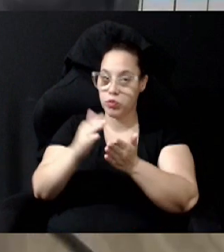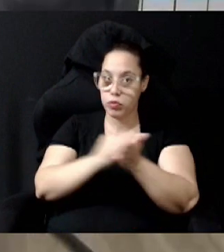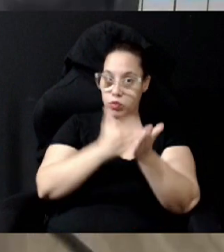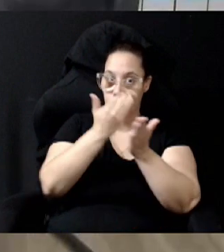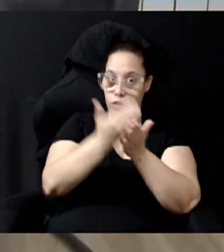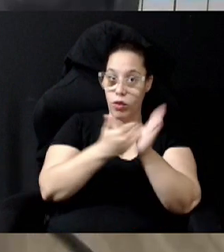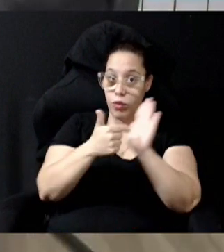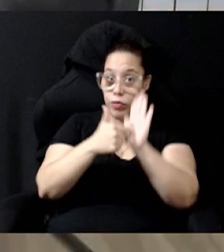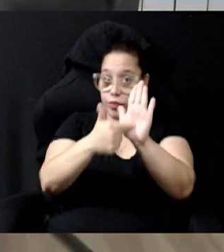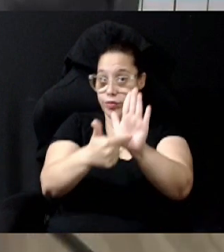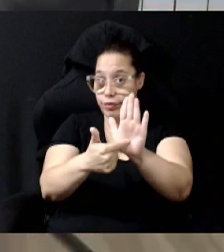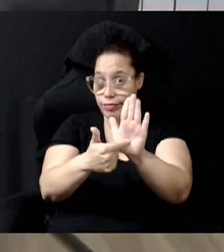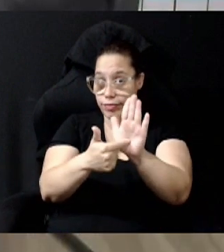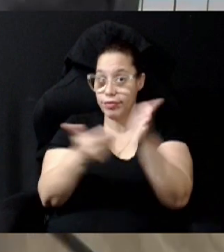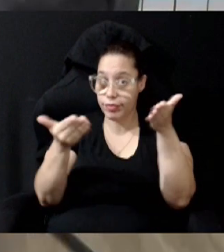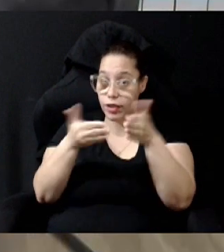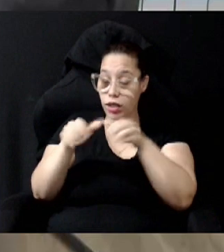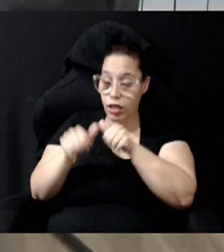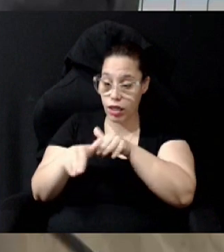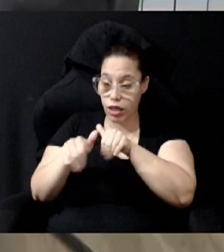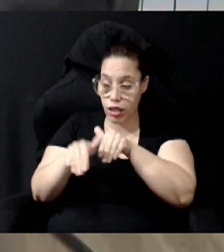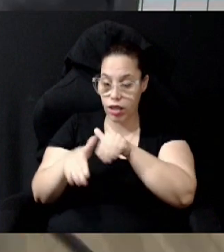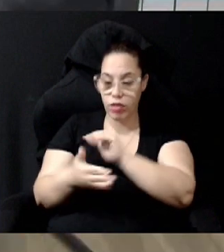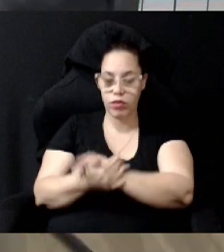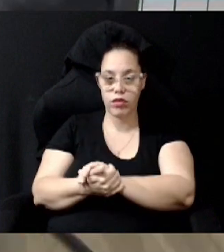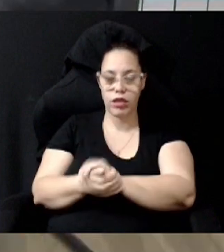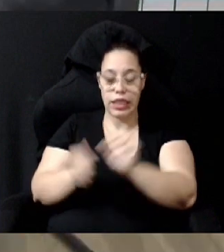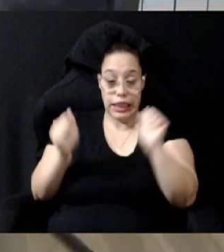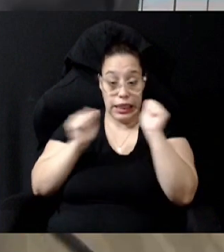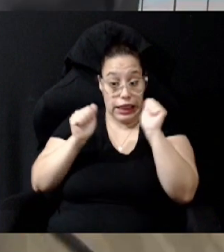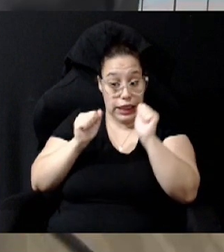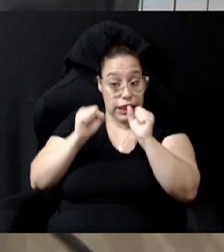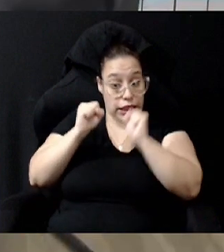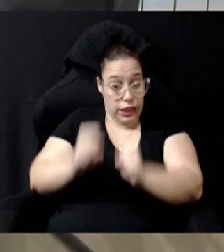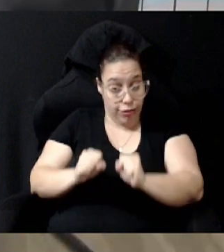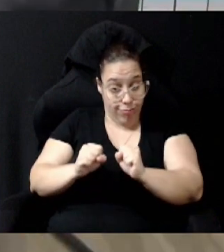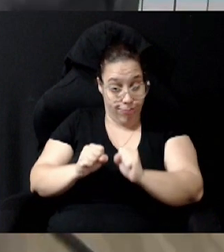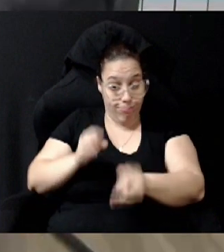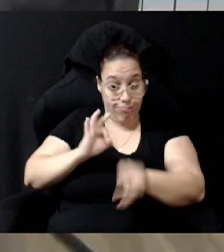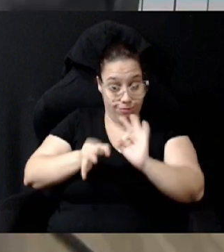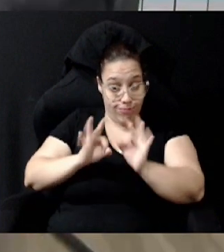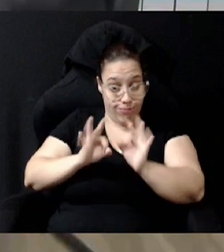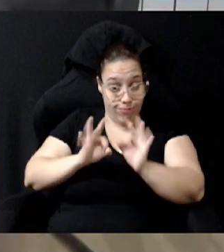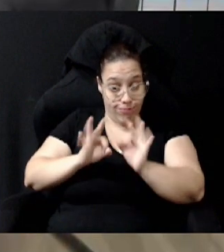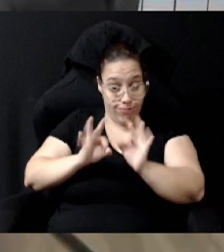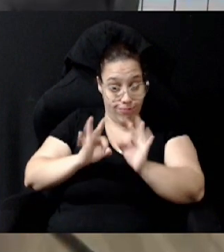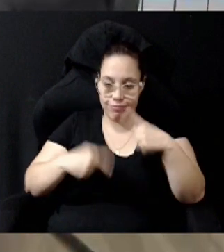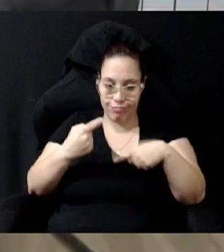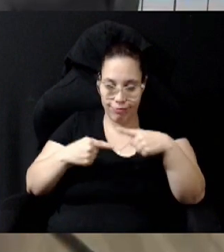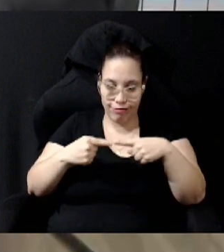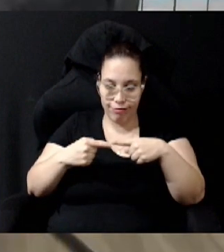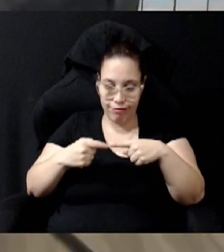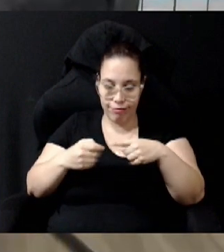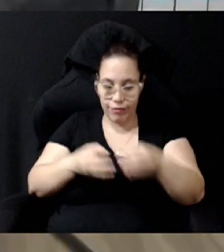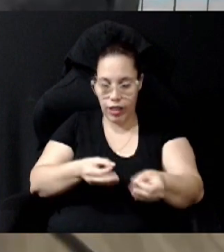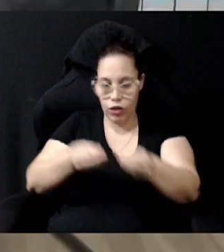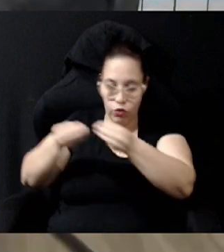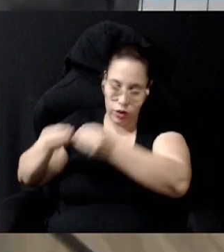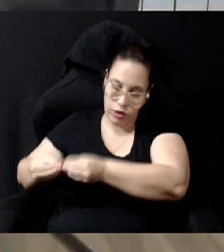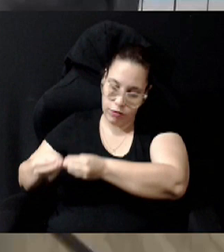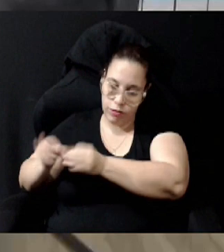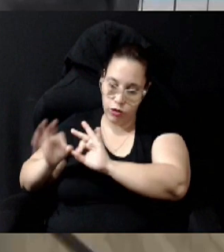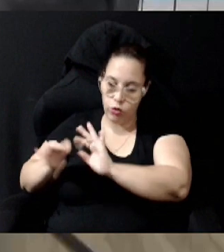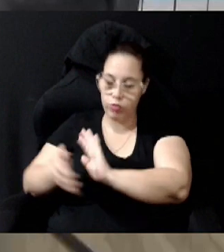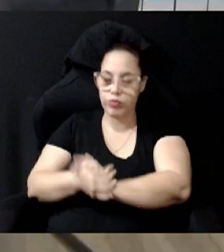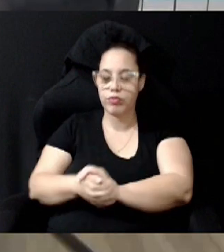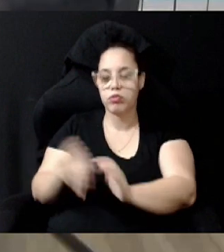esse livro agora em setembro, né, Tensão entre os Poderes, da judicialização da política ao estado de exceção, muito importante